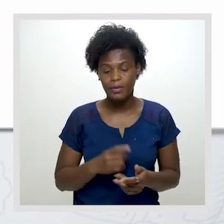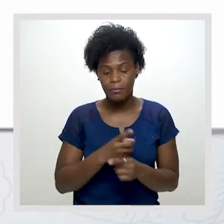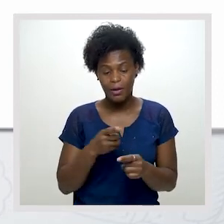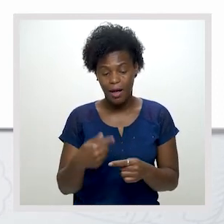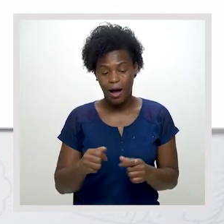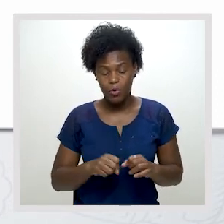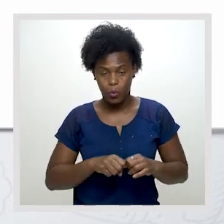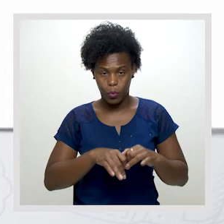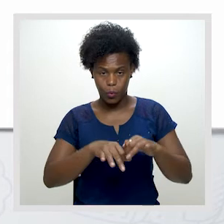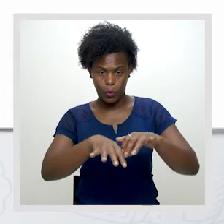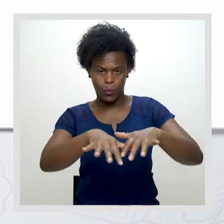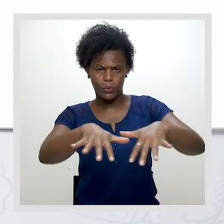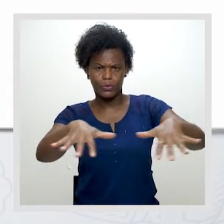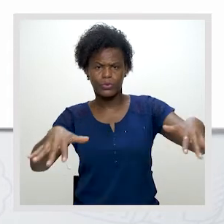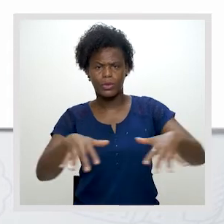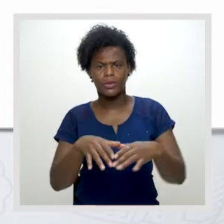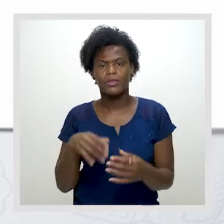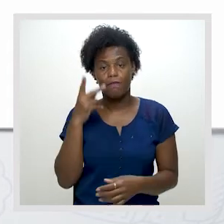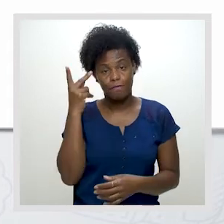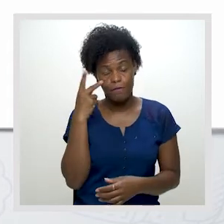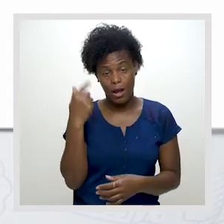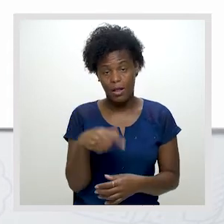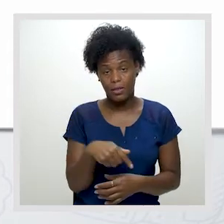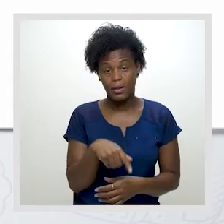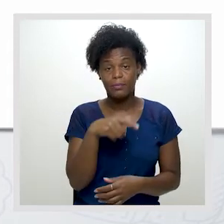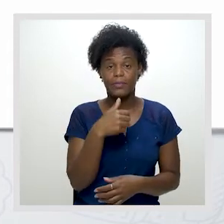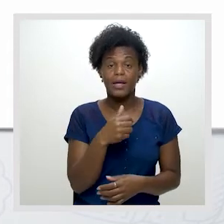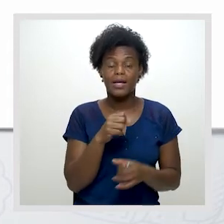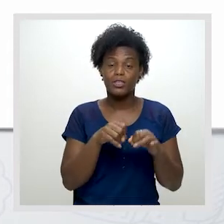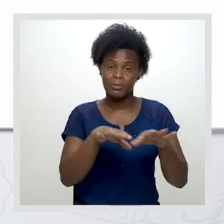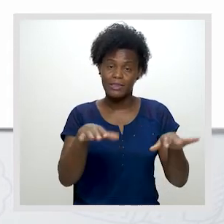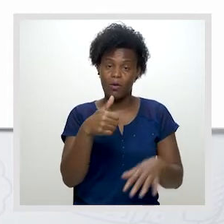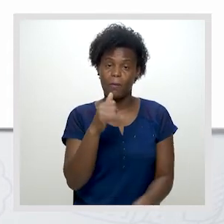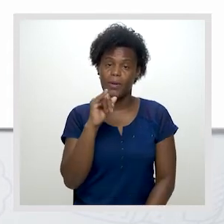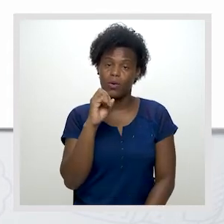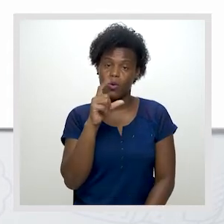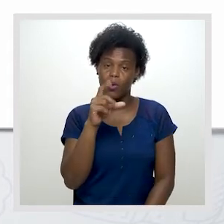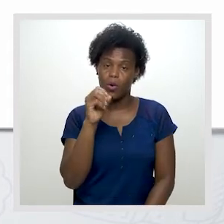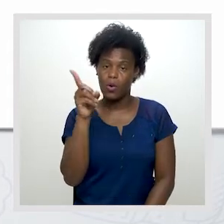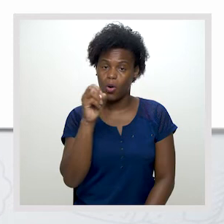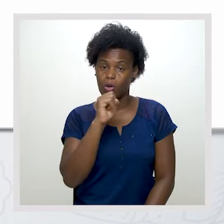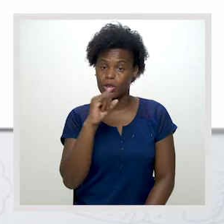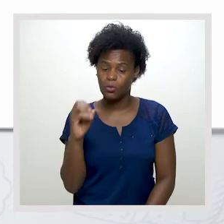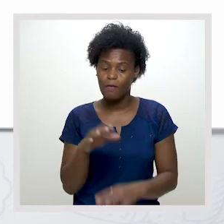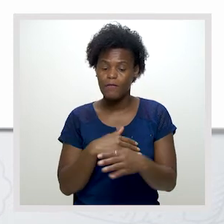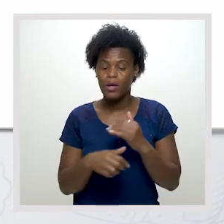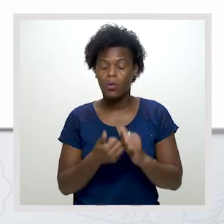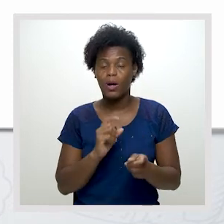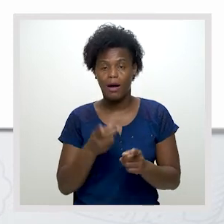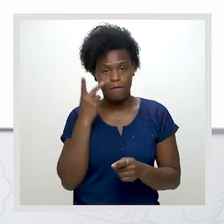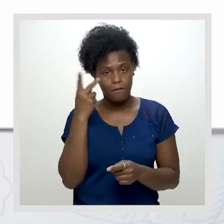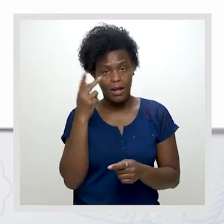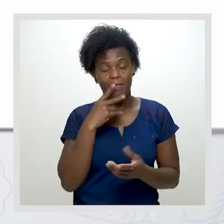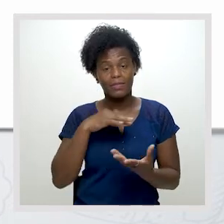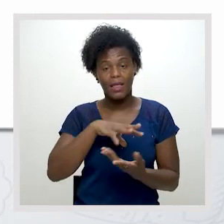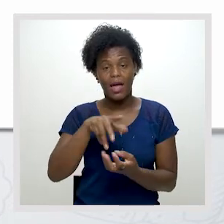expansão biológica. E essa expansão biológica é que fez com que existisse a vida na